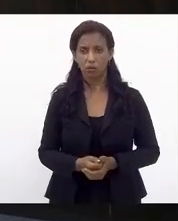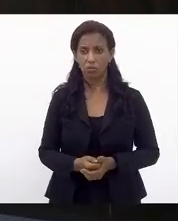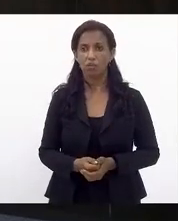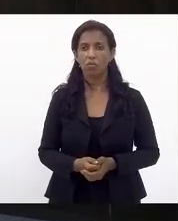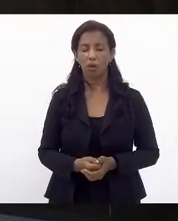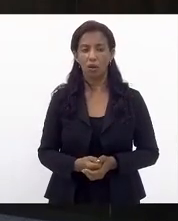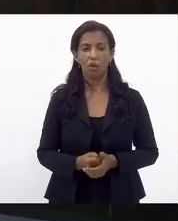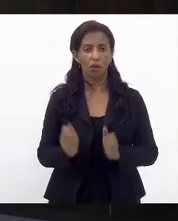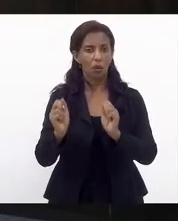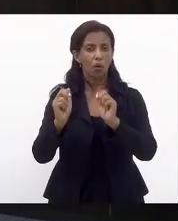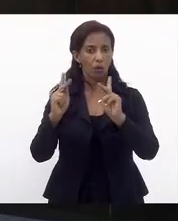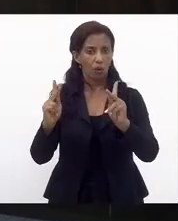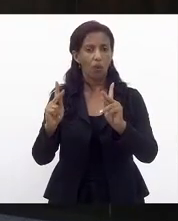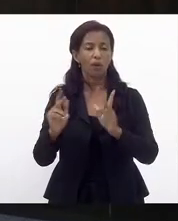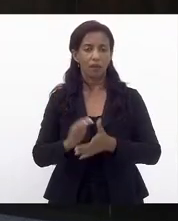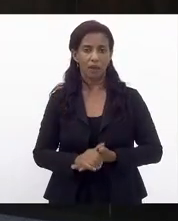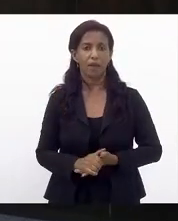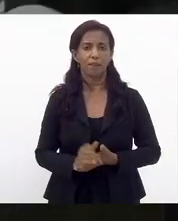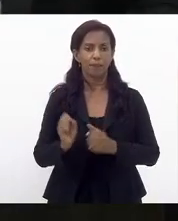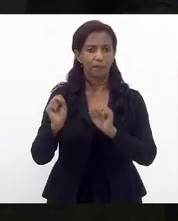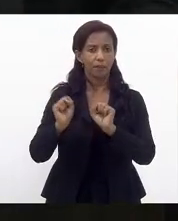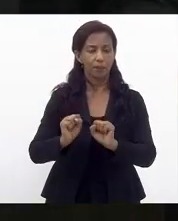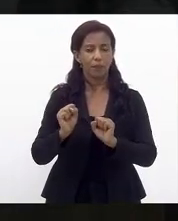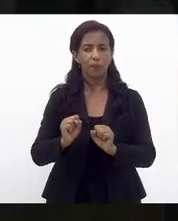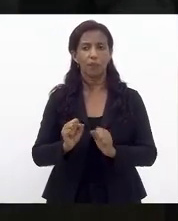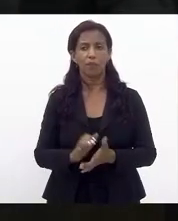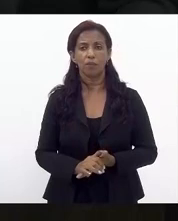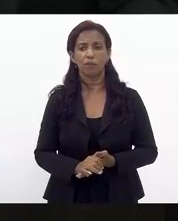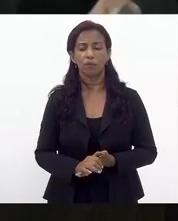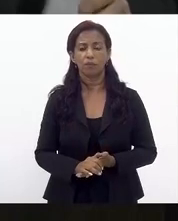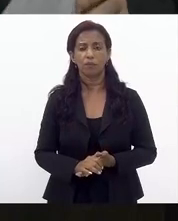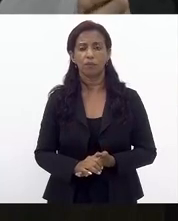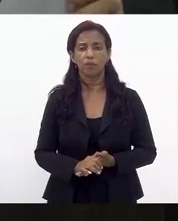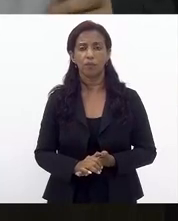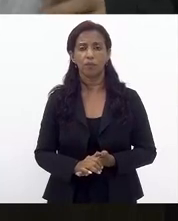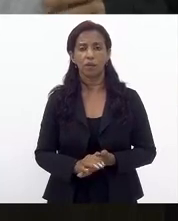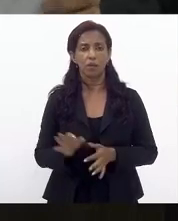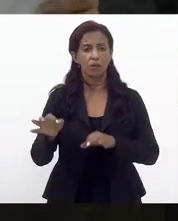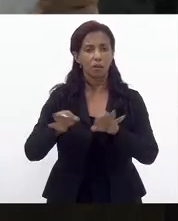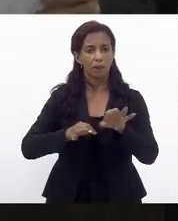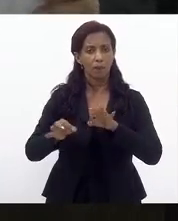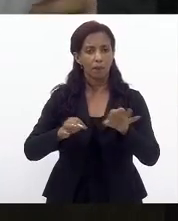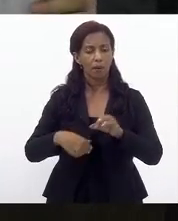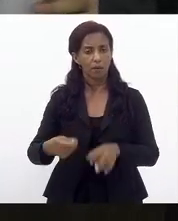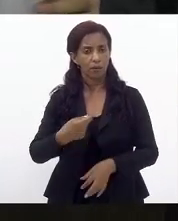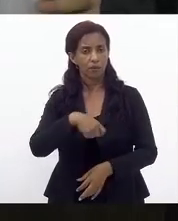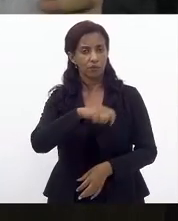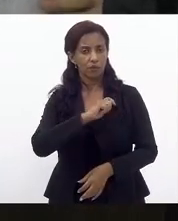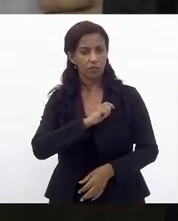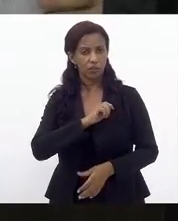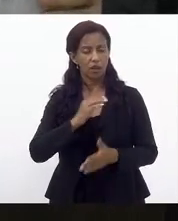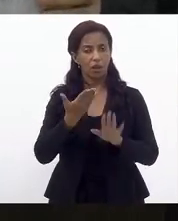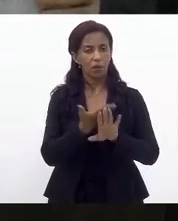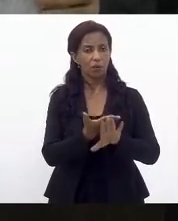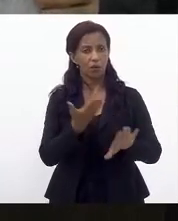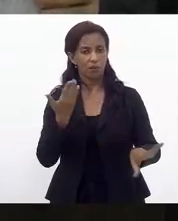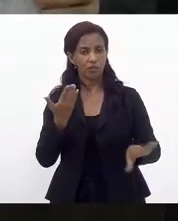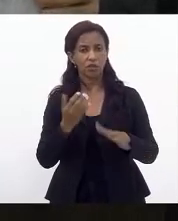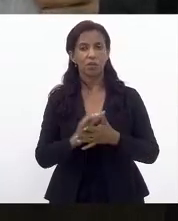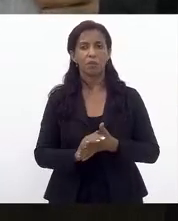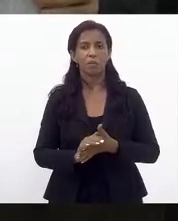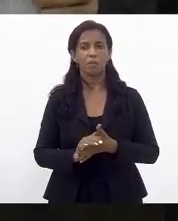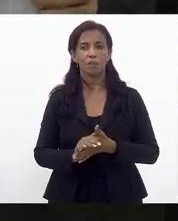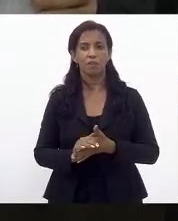semana Onde fica o poder executivo prever a Nas condições nas condicionantes do plano de recuperação fiscal o afastamento da vedação